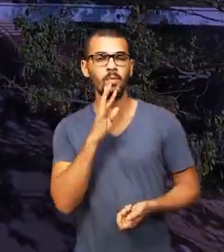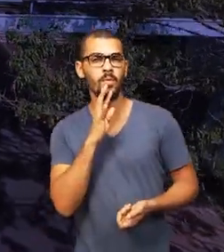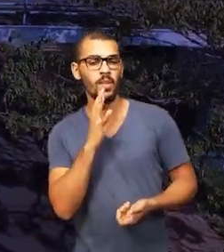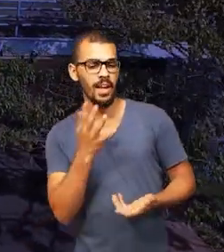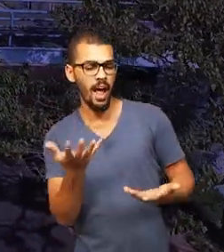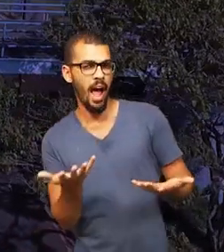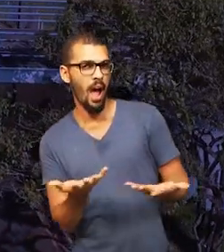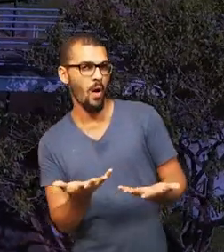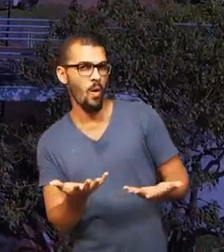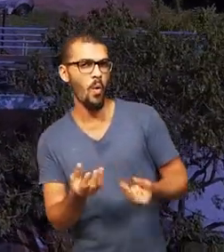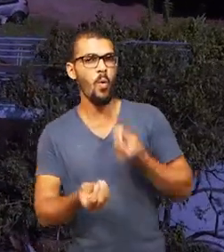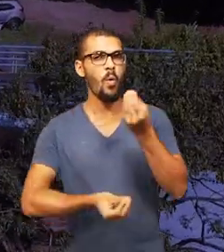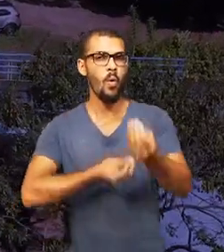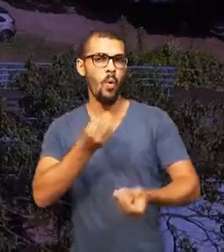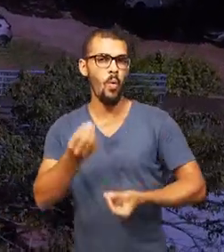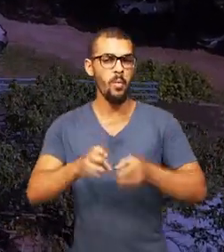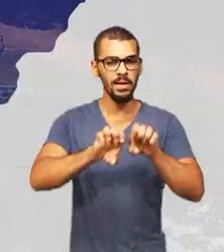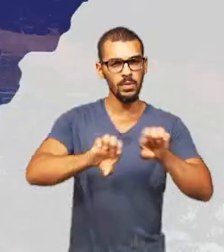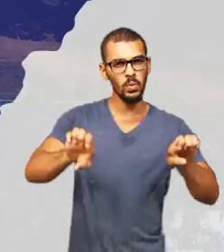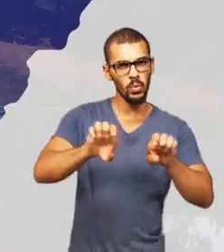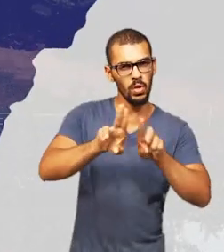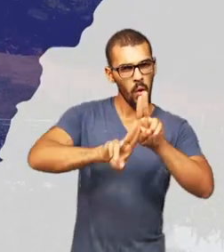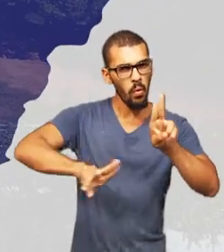Vamos conhecer a estrutura da UFO?